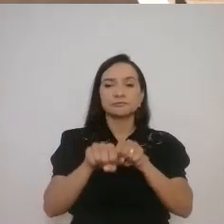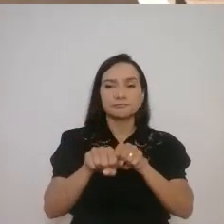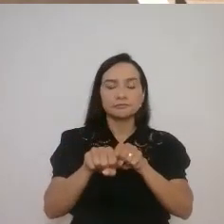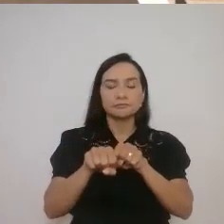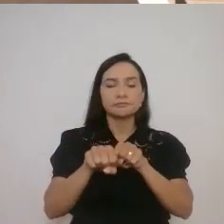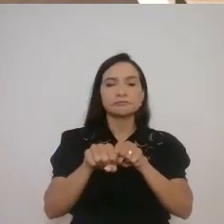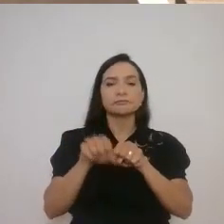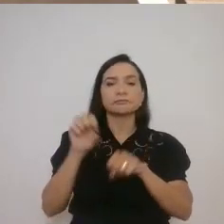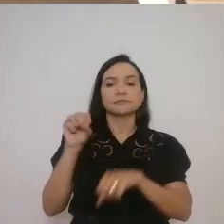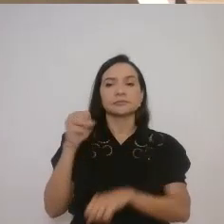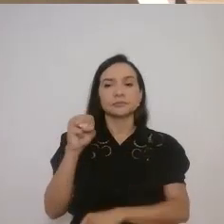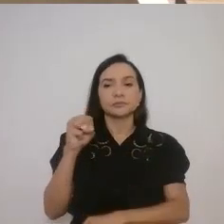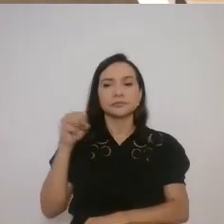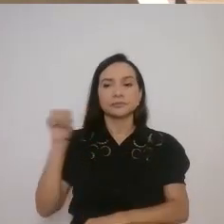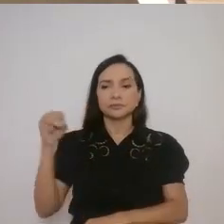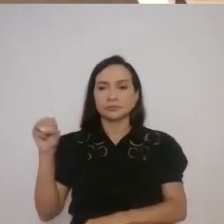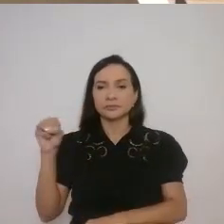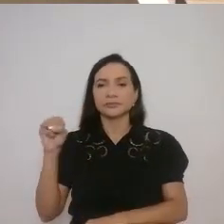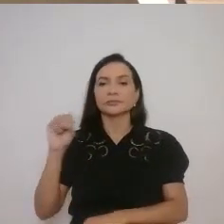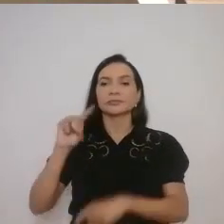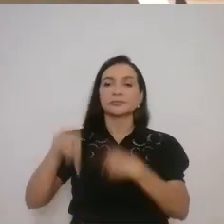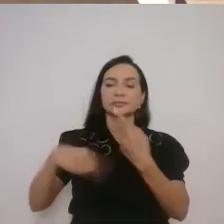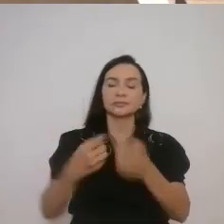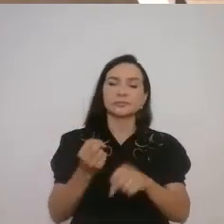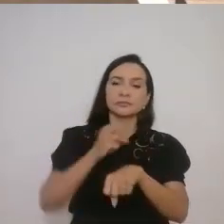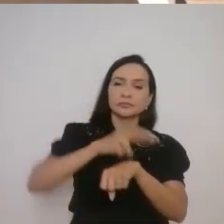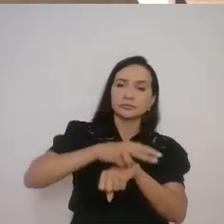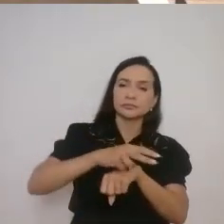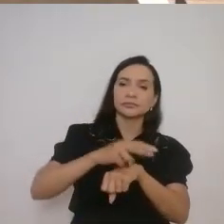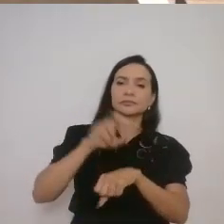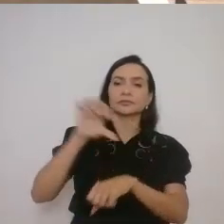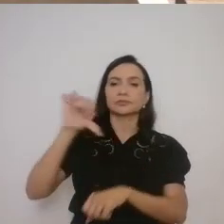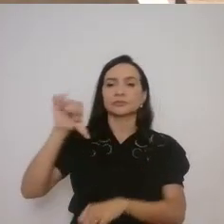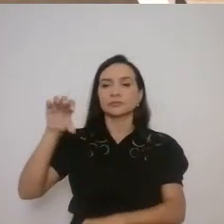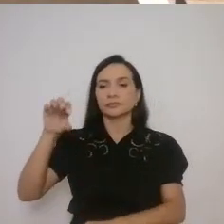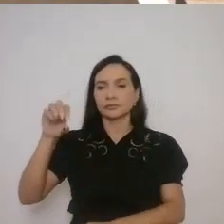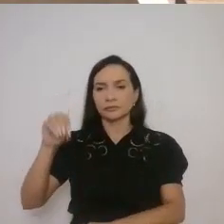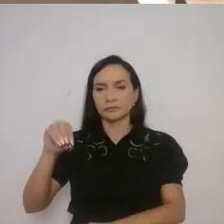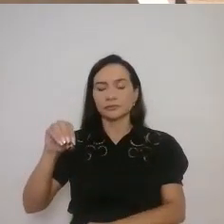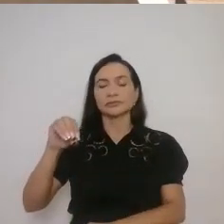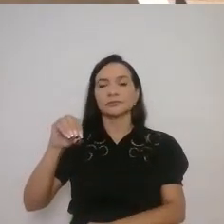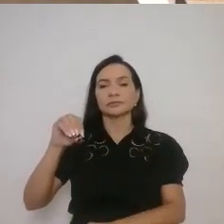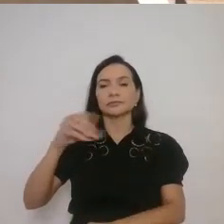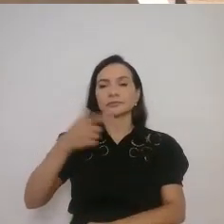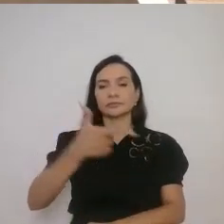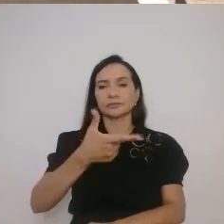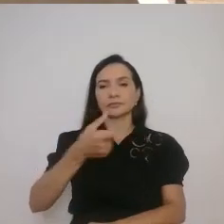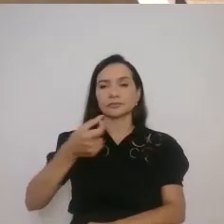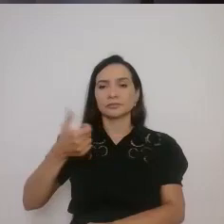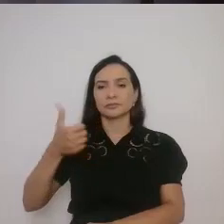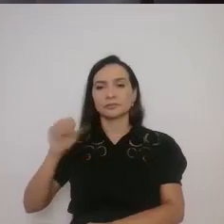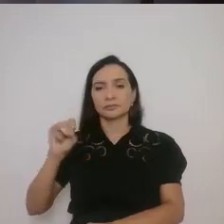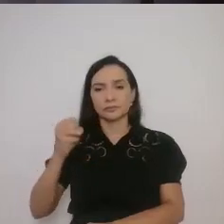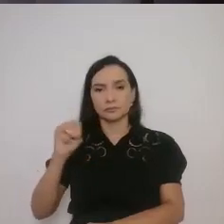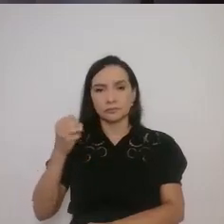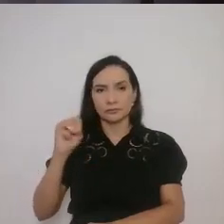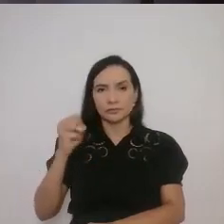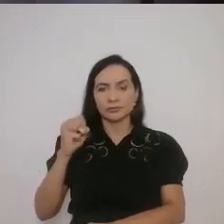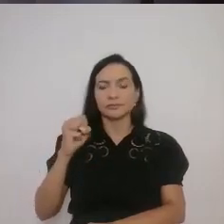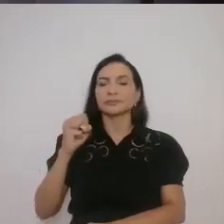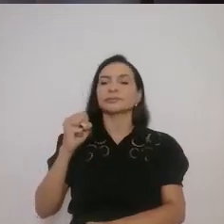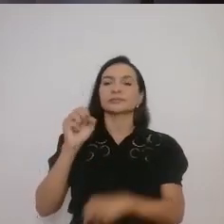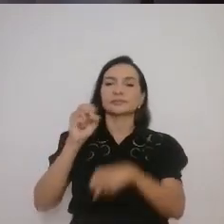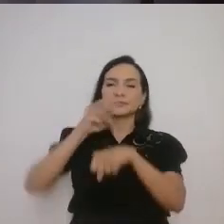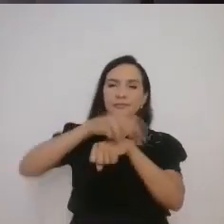em 1990 e em 23 de outubro de 2008 tomou posse como desembargador do Tribunal de Justiça do Rio Grande do Norte.